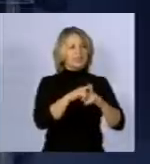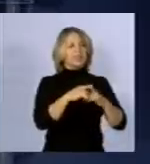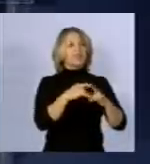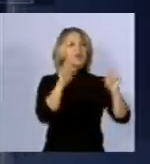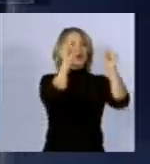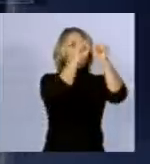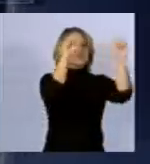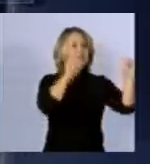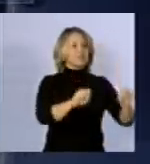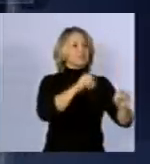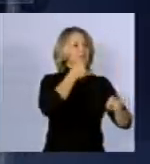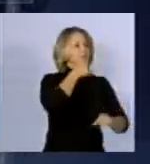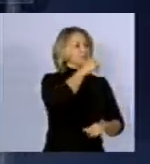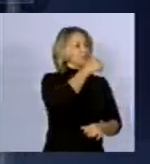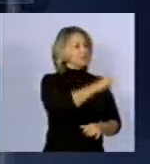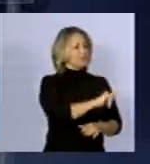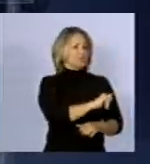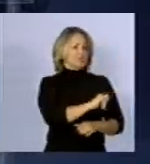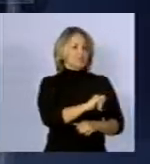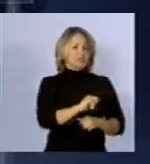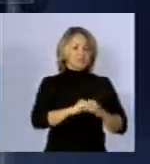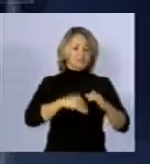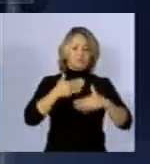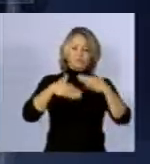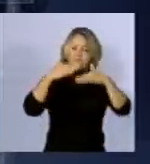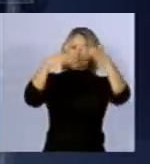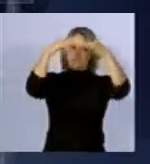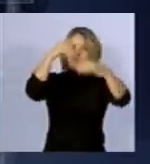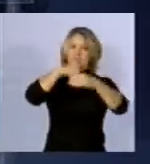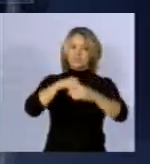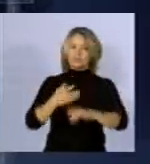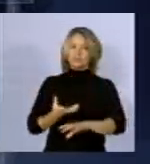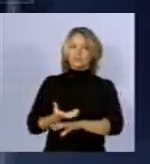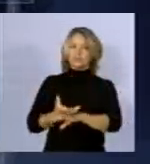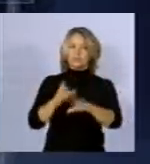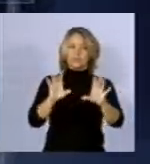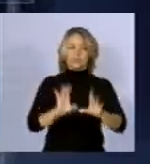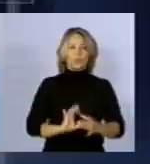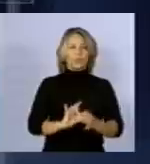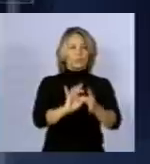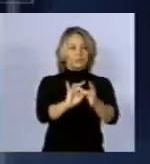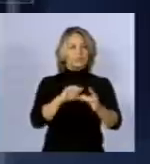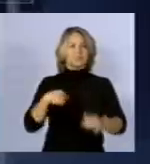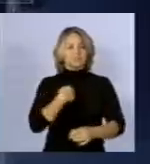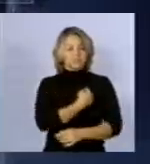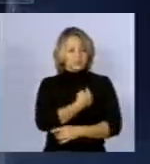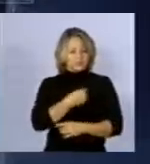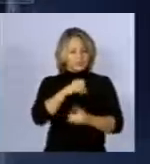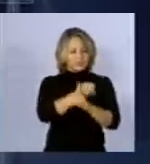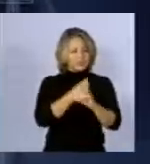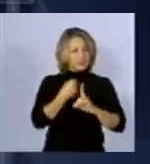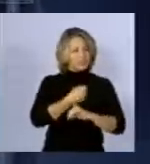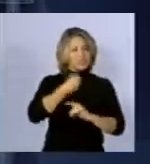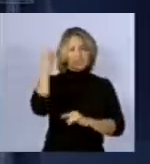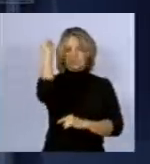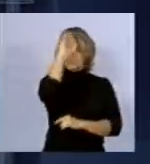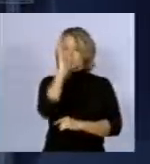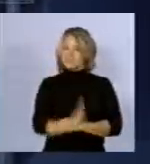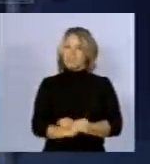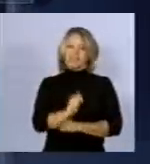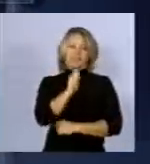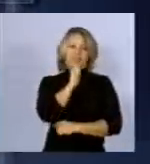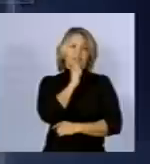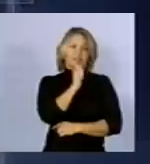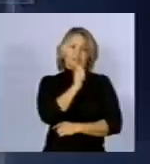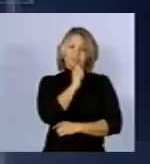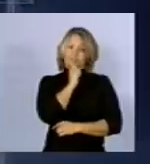que foi criado e e se desenvolveu dentro de um contexto onde nós sociedade brasileira ainda não reconhecíamos a